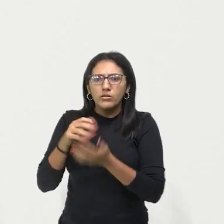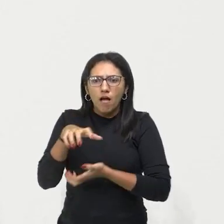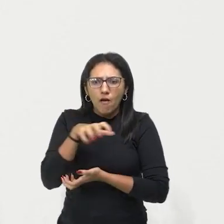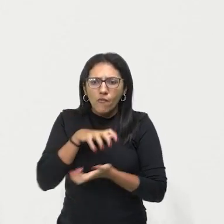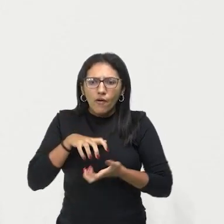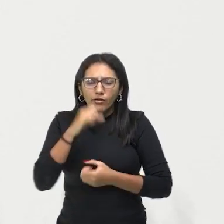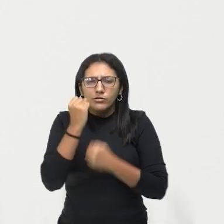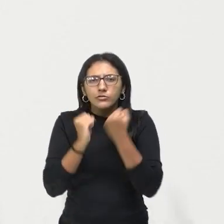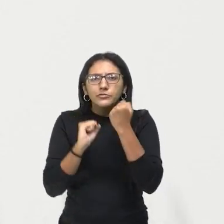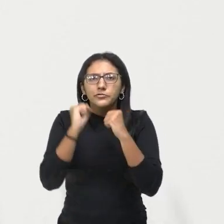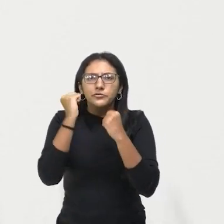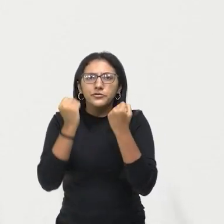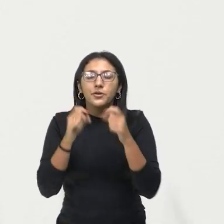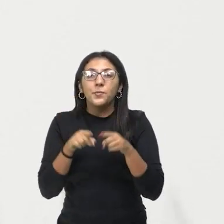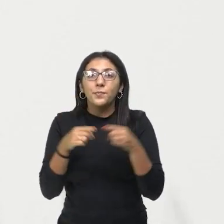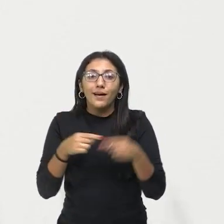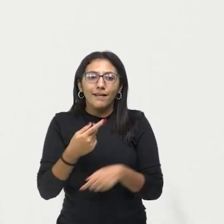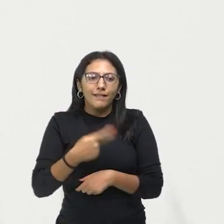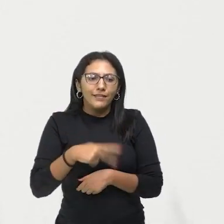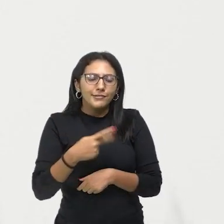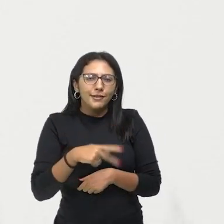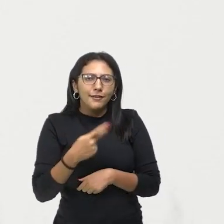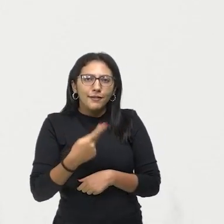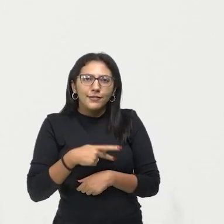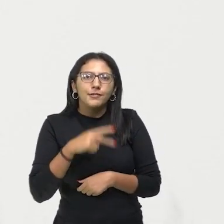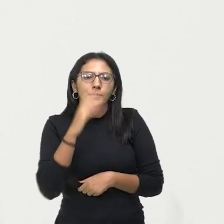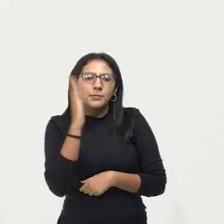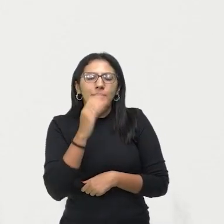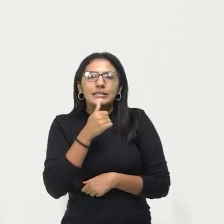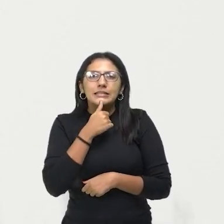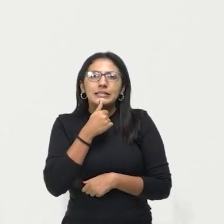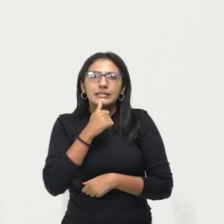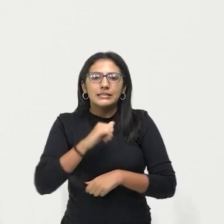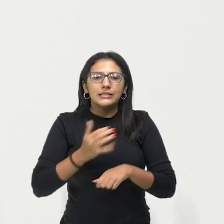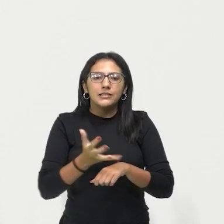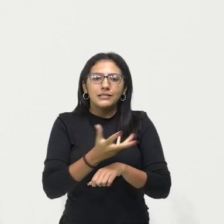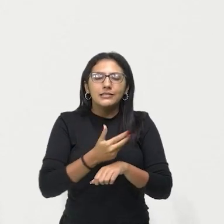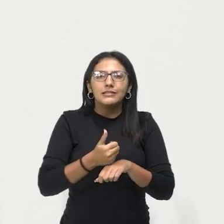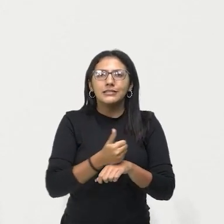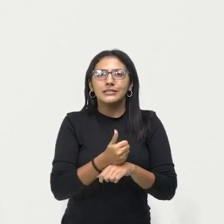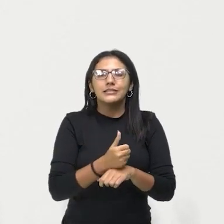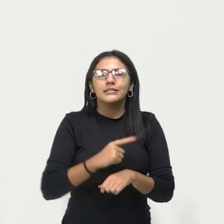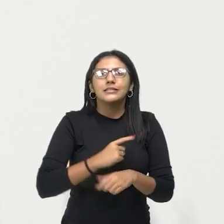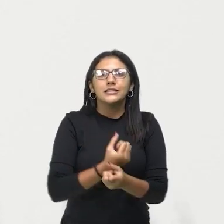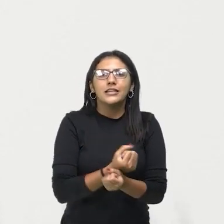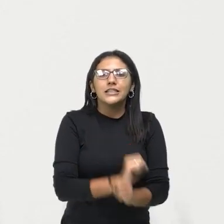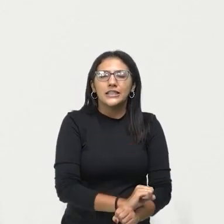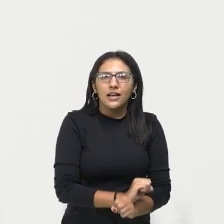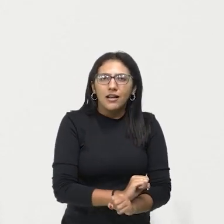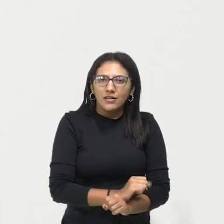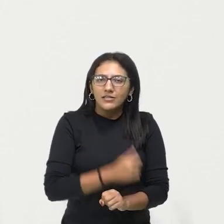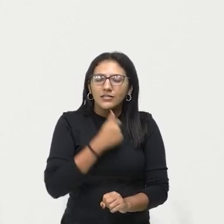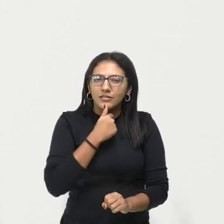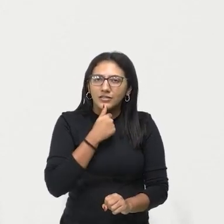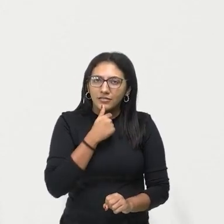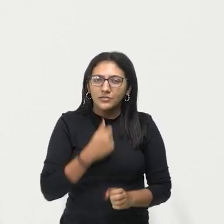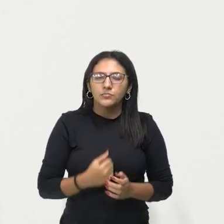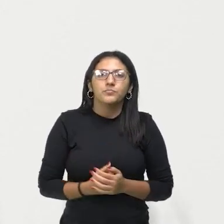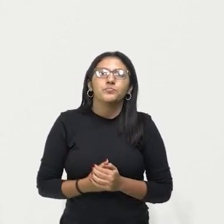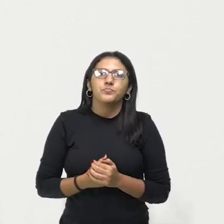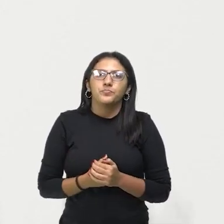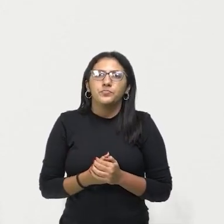e o Brasil ainda vivia sob o regime colonial e escravagista. Isso mesmo. As